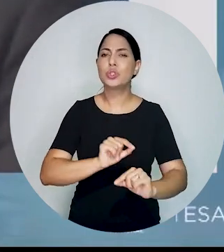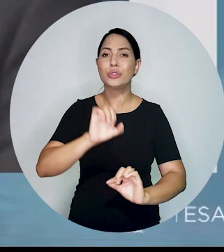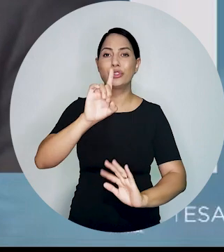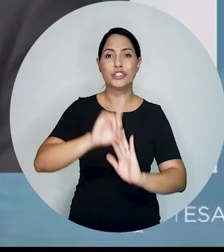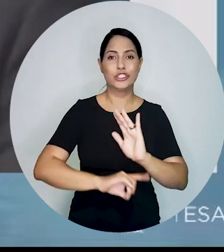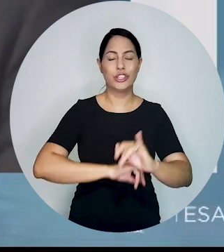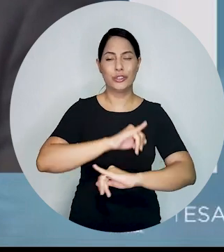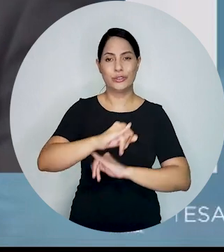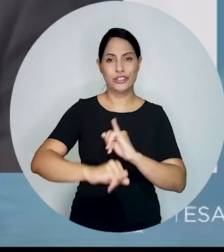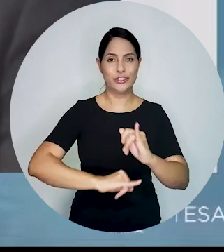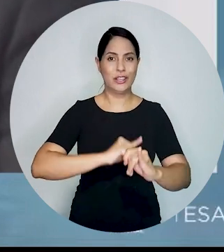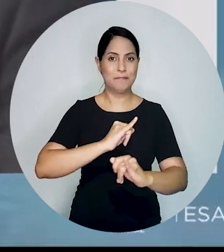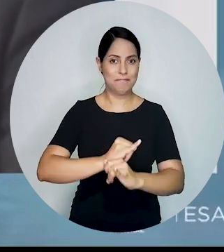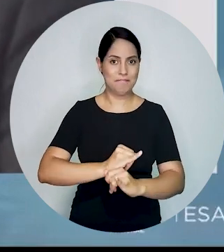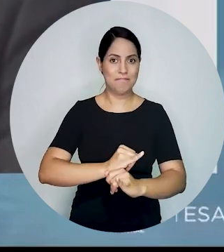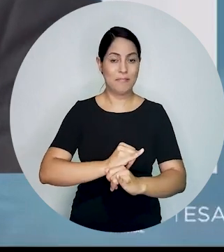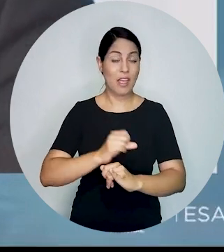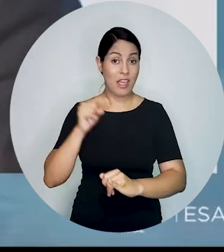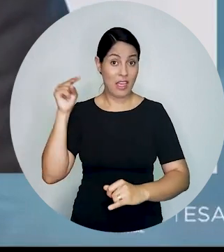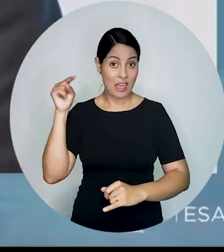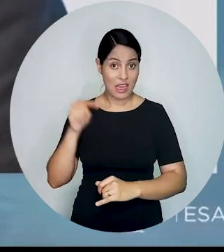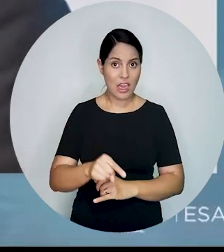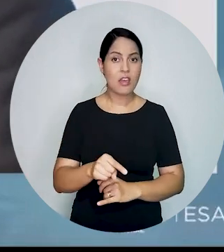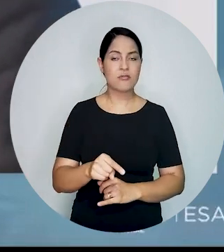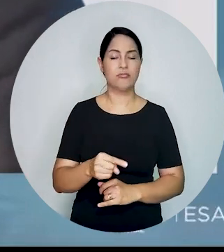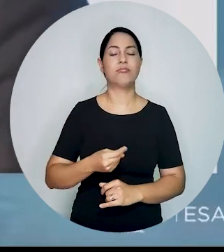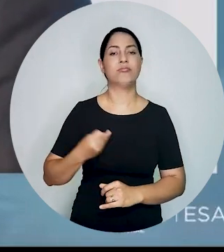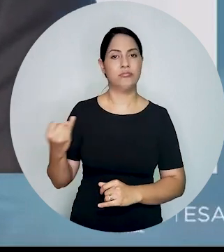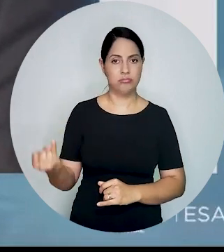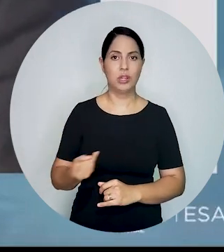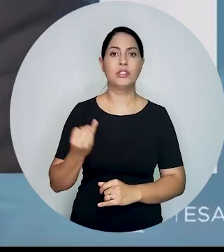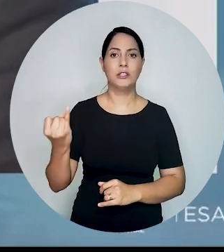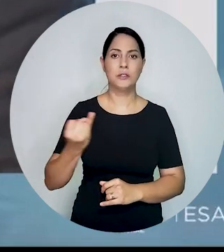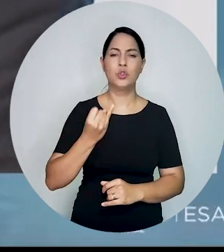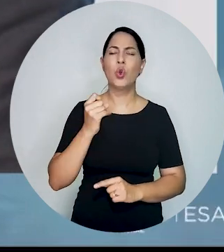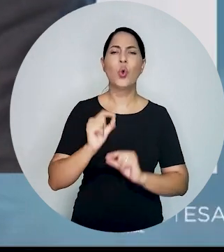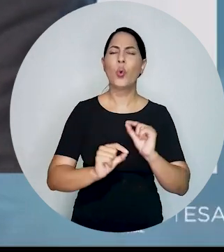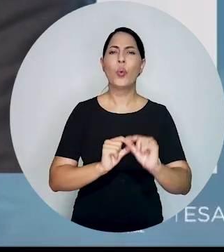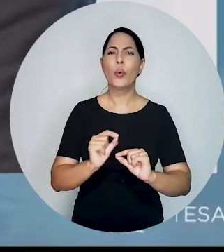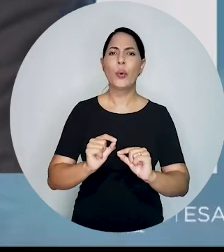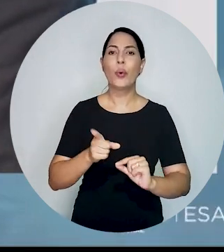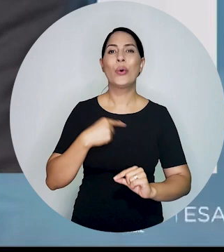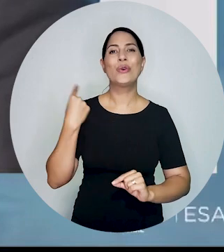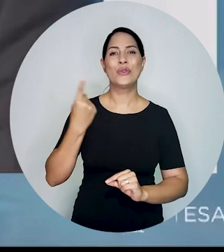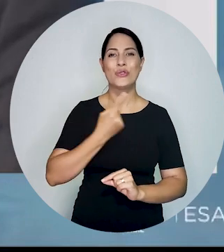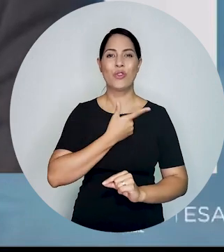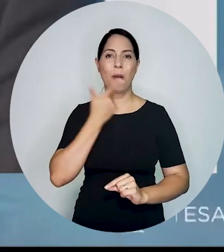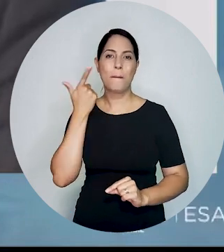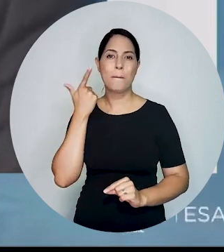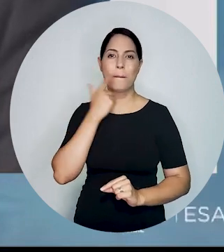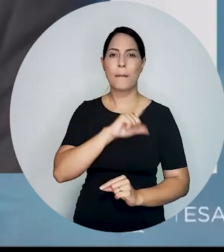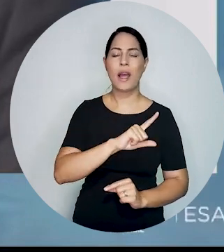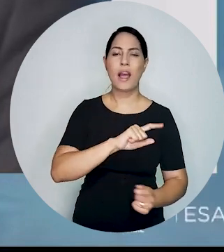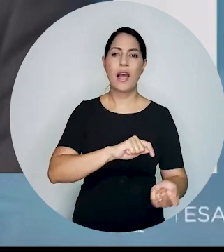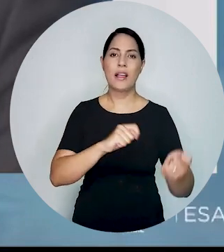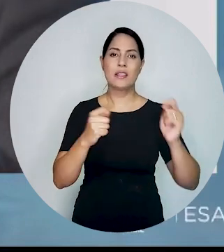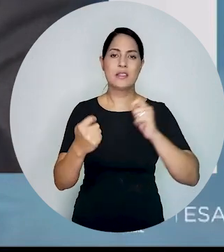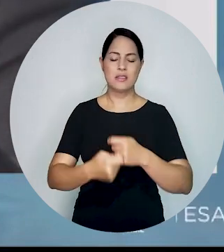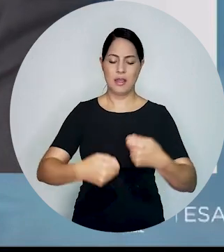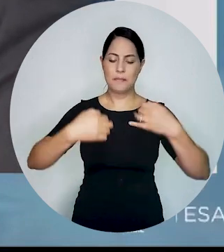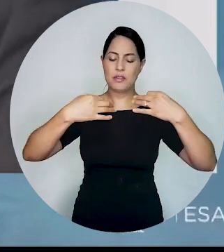e advogados de todo o Brasil na área do direito digital é um imperativo para que